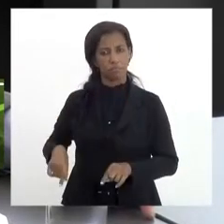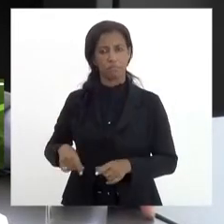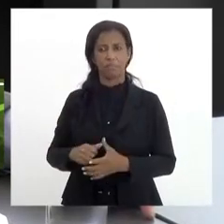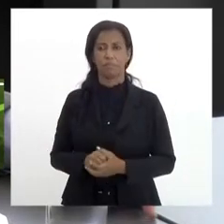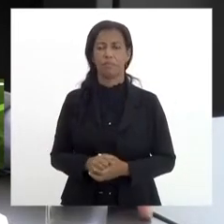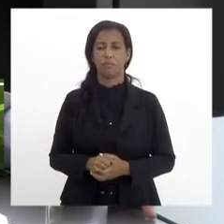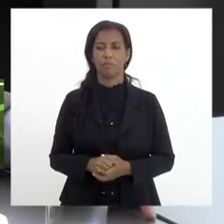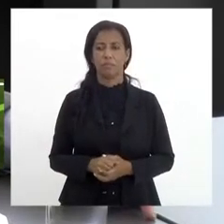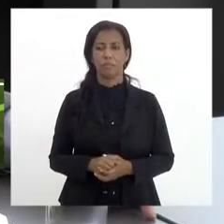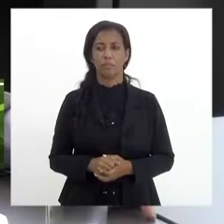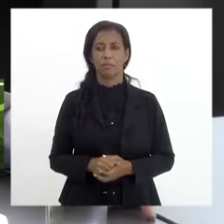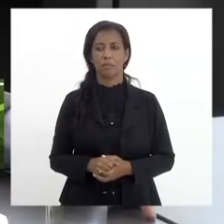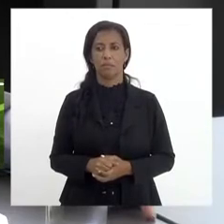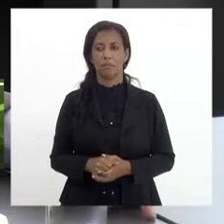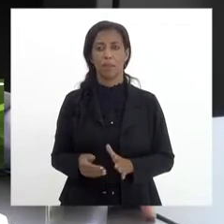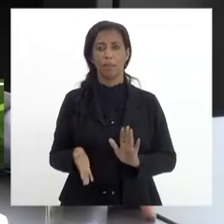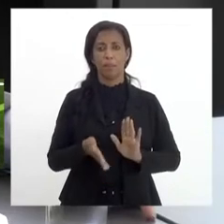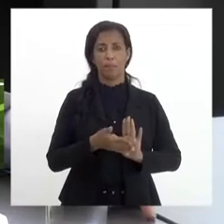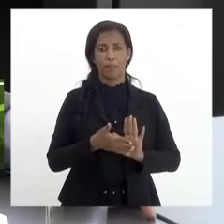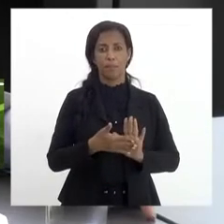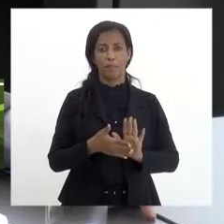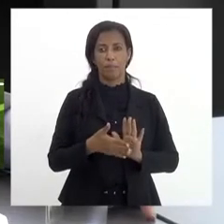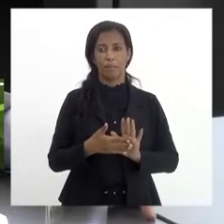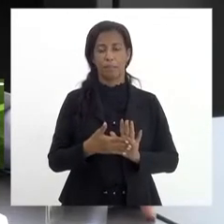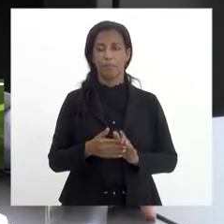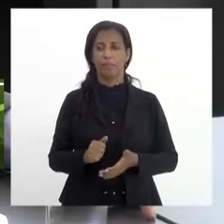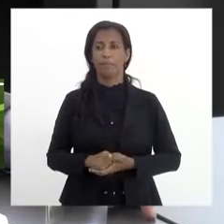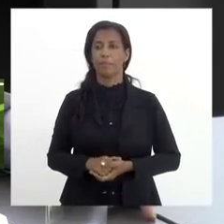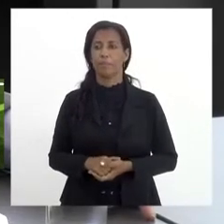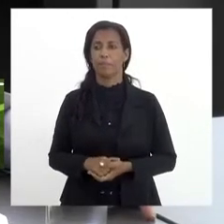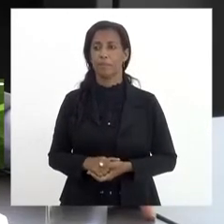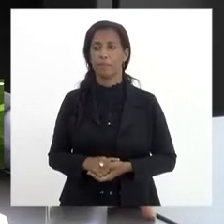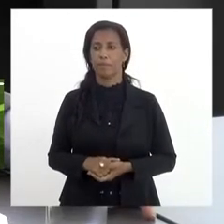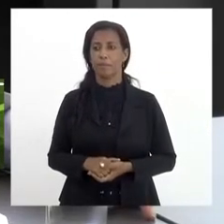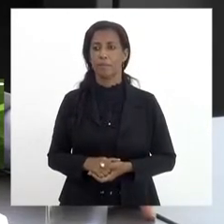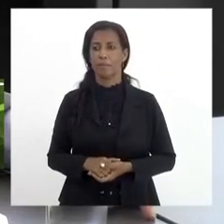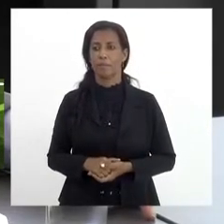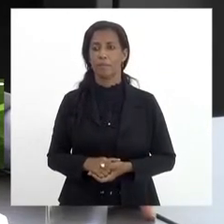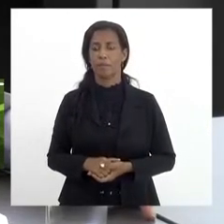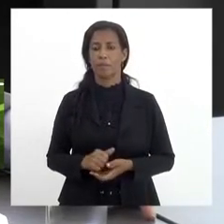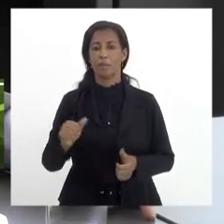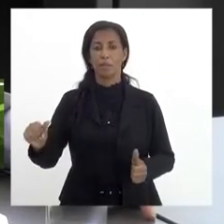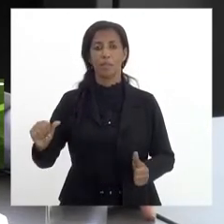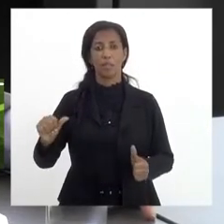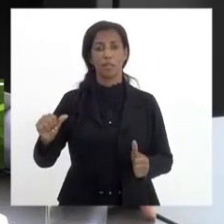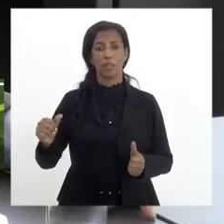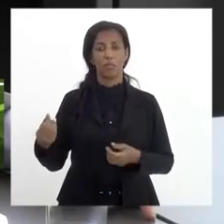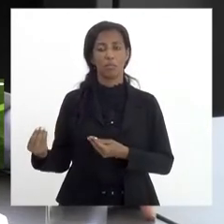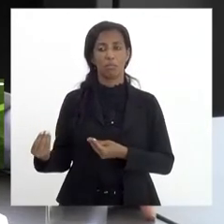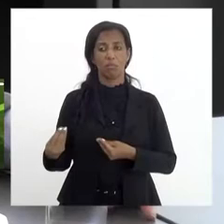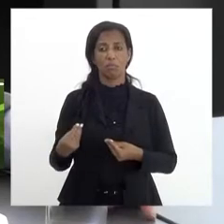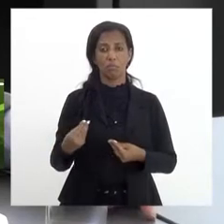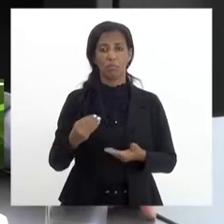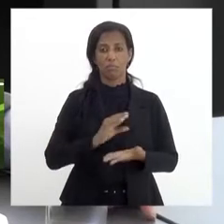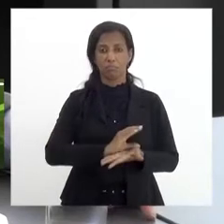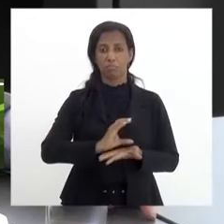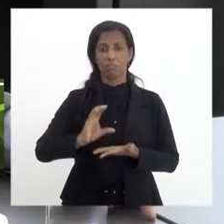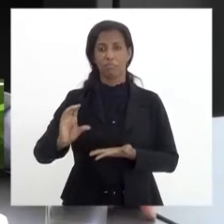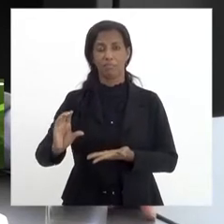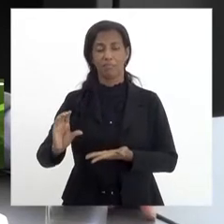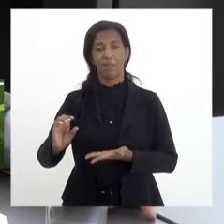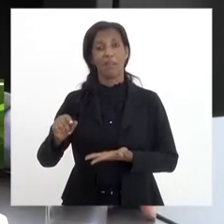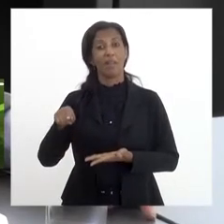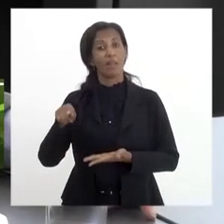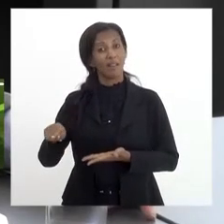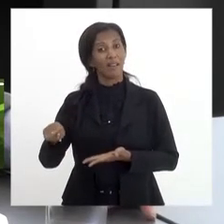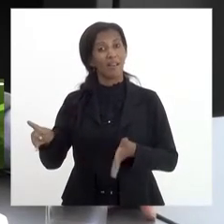numa típica apropriação indébita, seja revertida para os